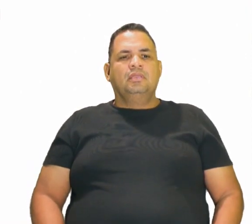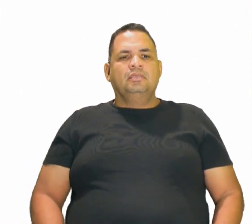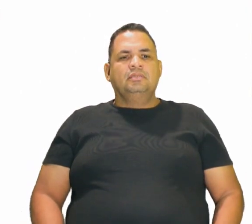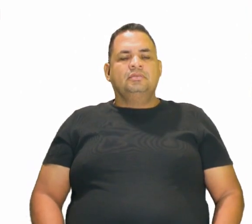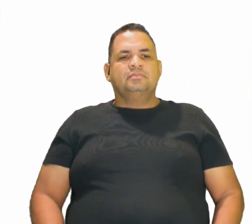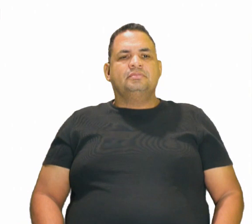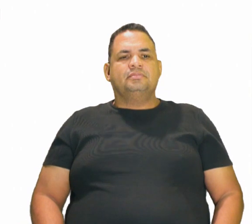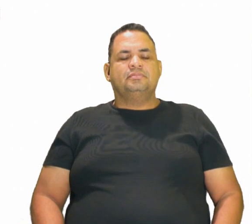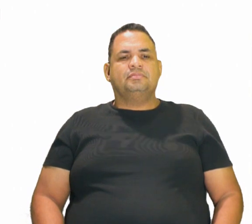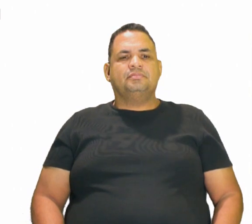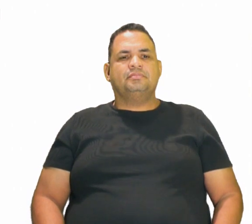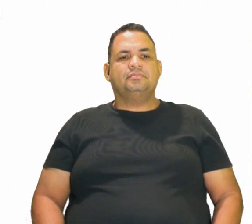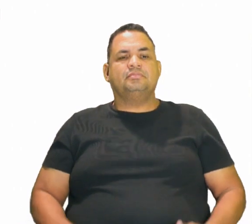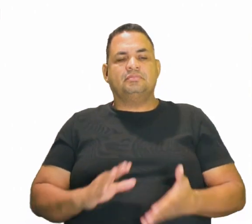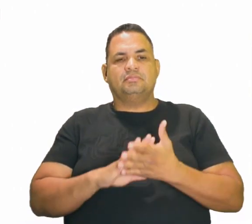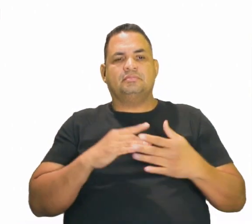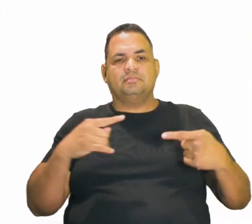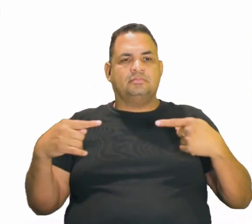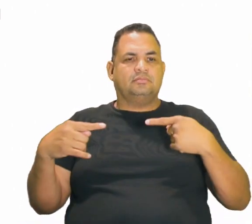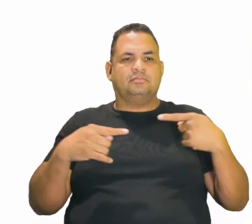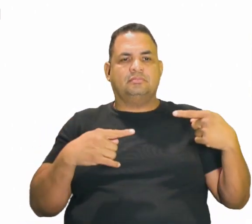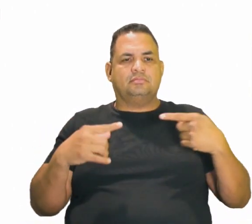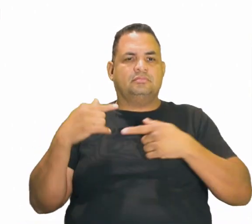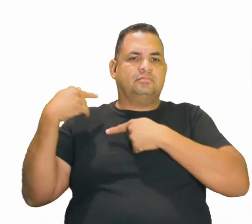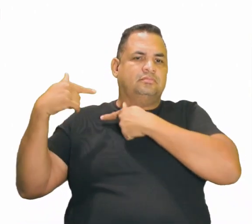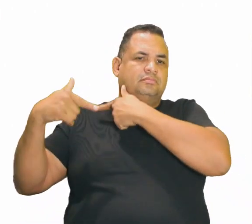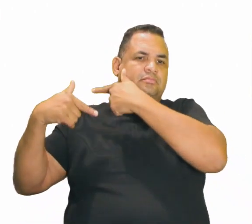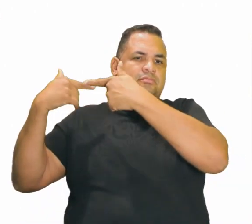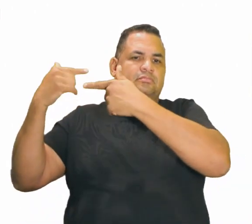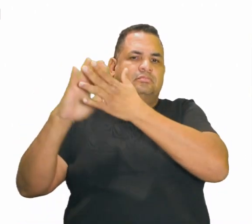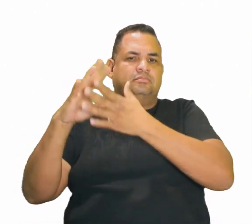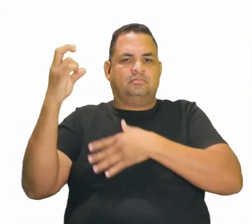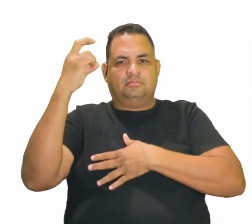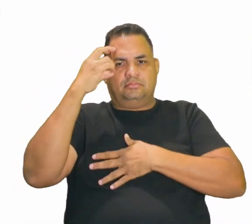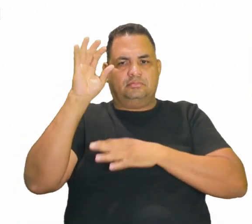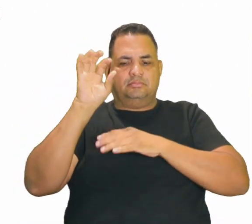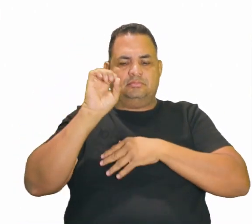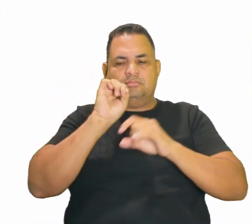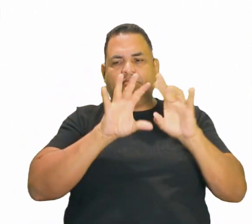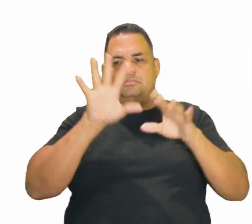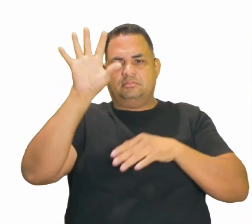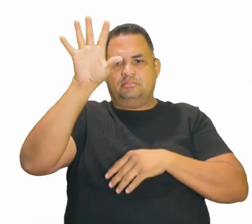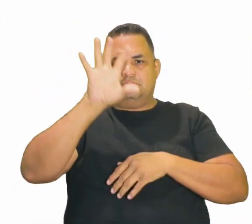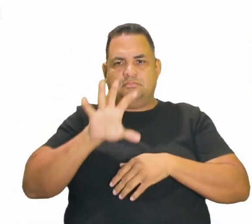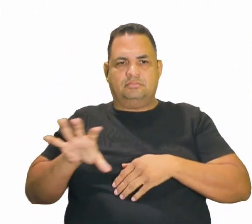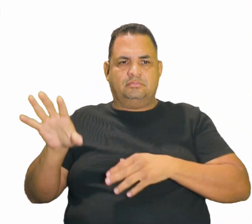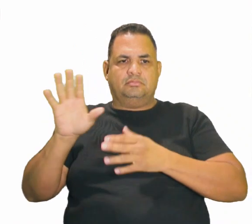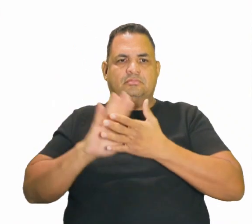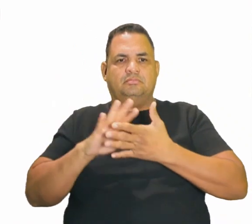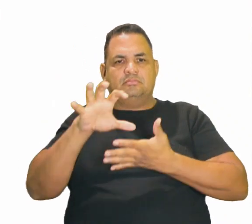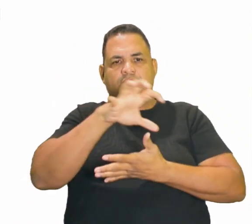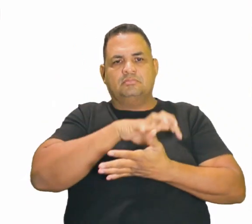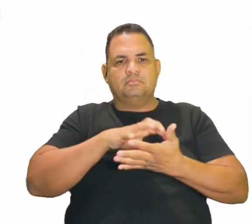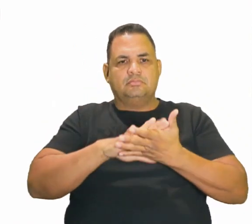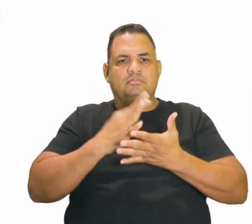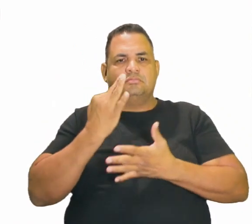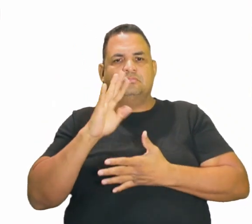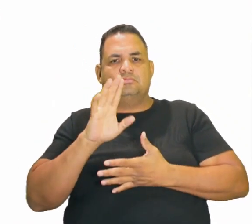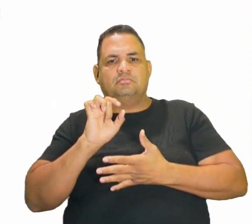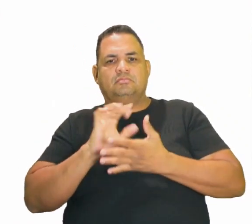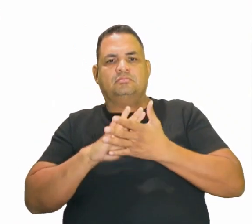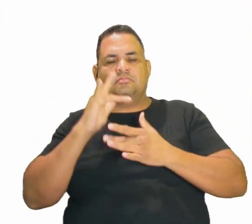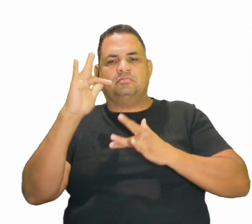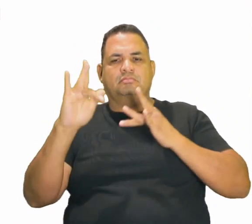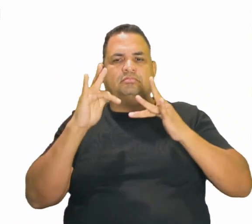folclore que está relacionada as tradições culturais da região as manifestações rítmicas